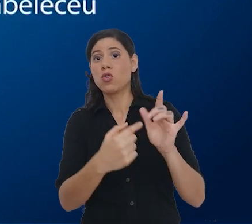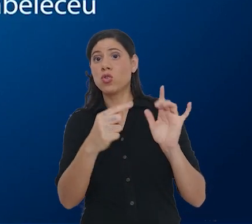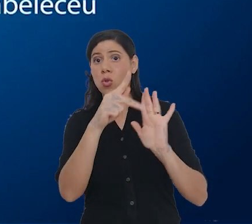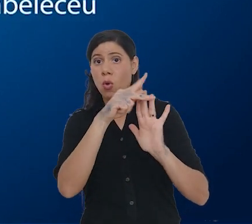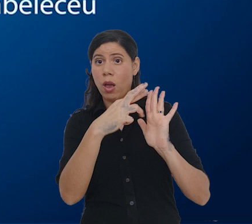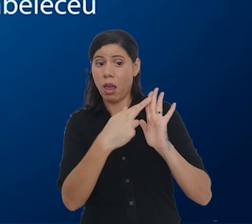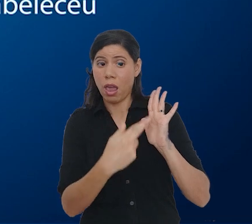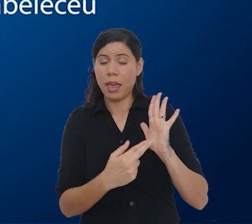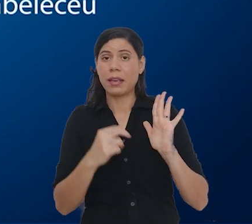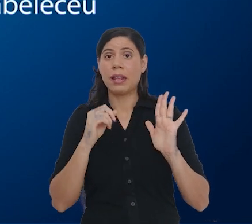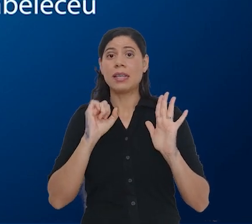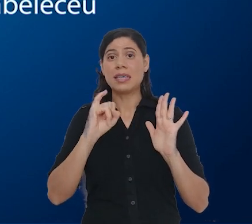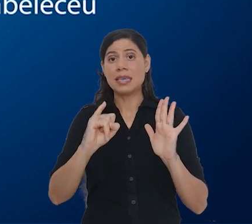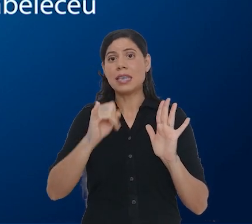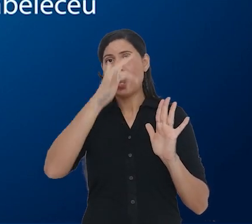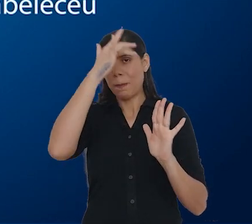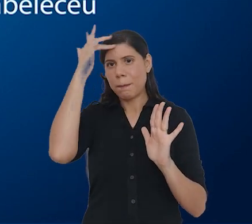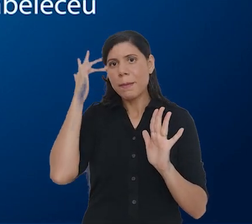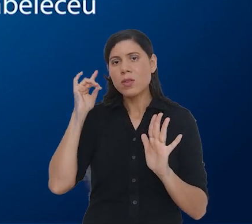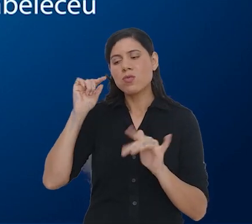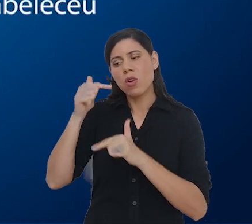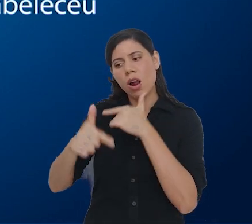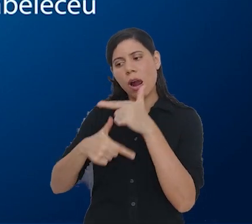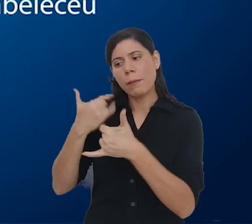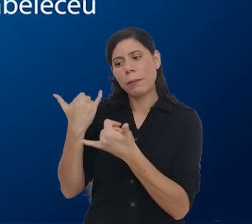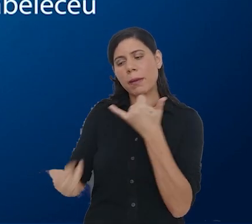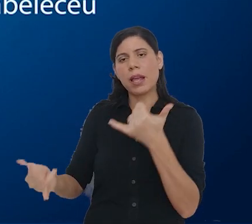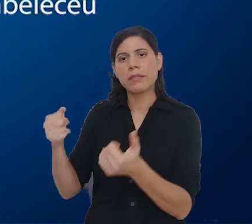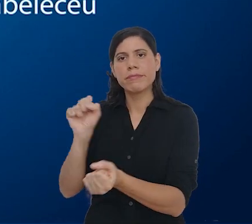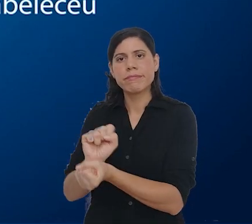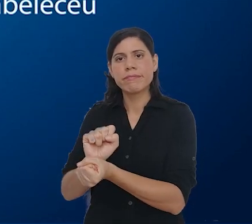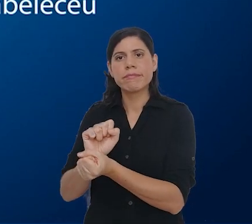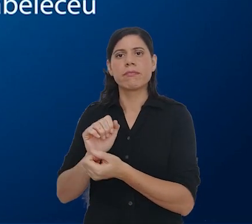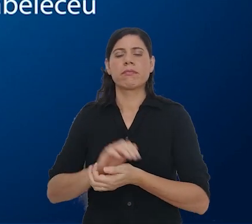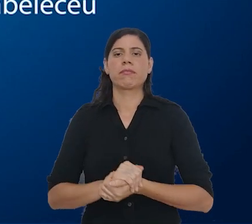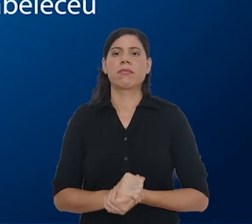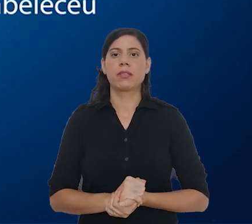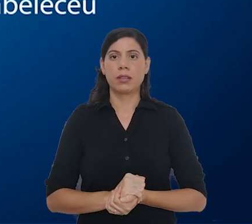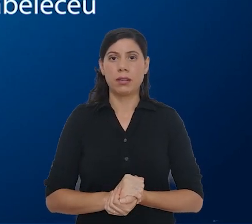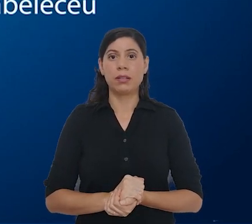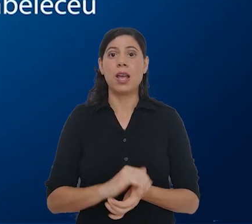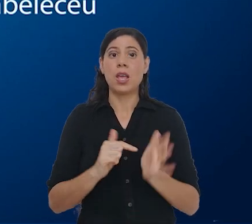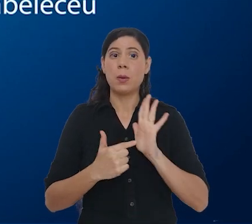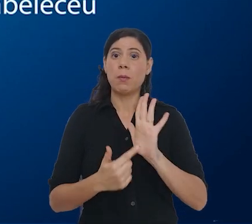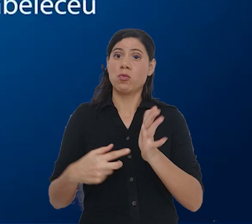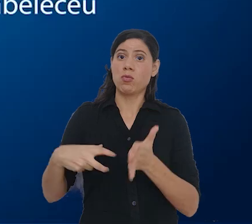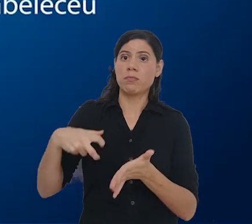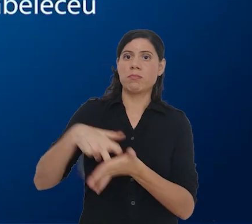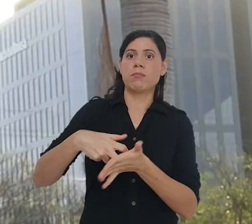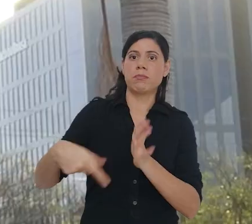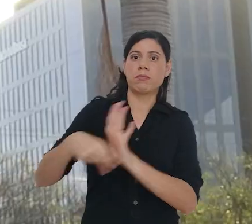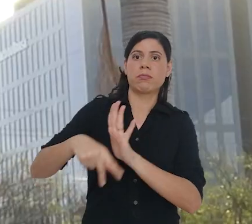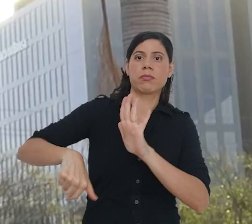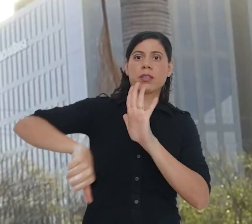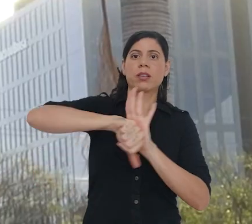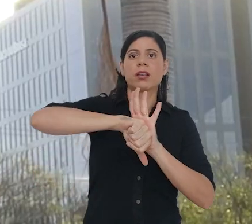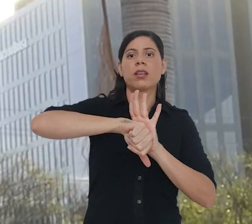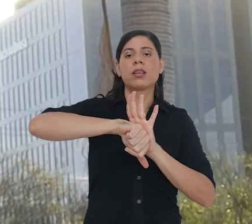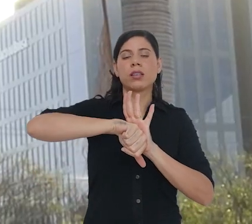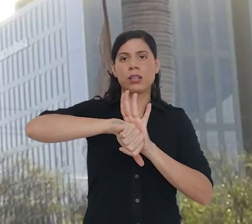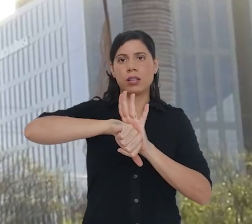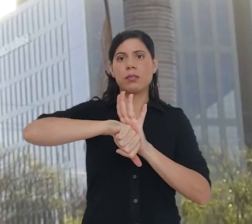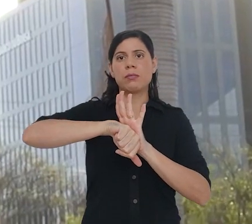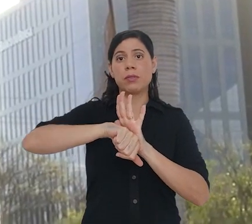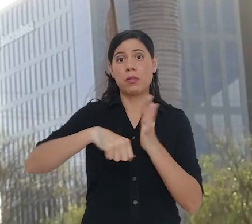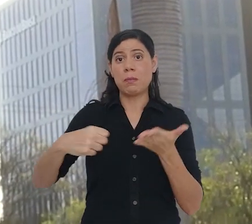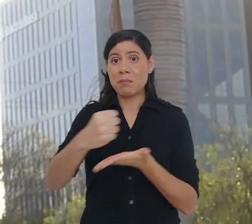que se configura a redução de alguém à condição análoga à de escravo e estabeleceu penas para esse crime. E foi exatamente